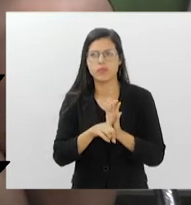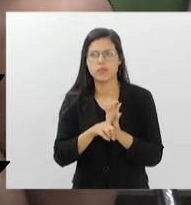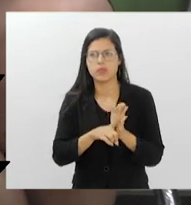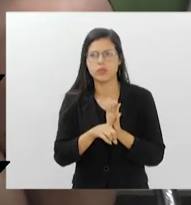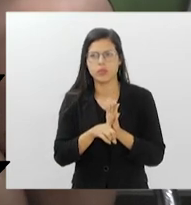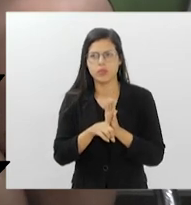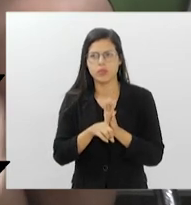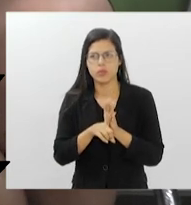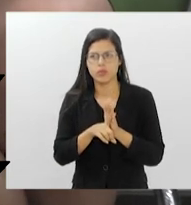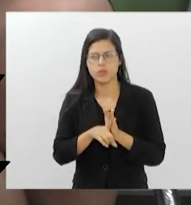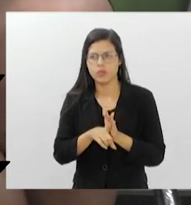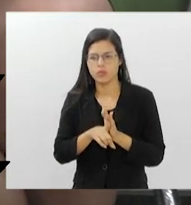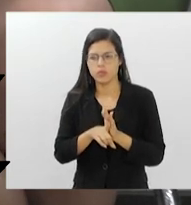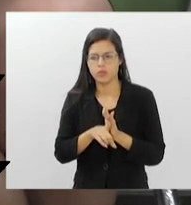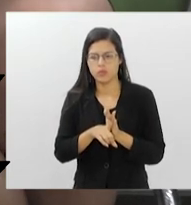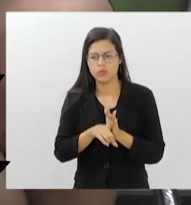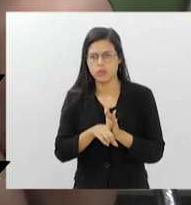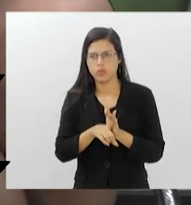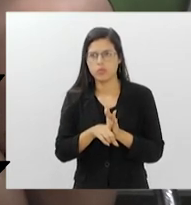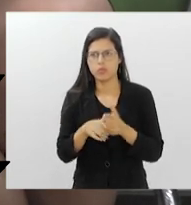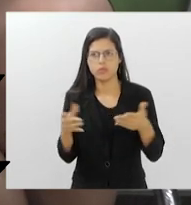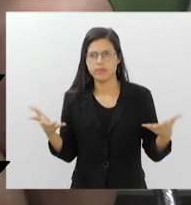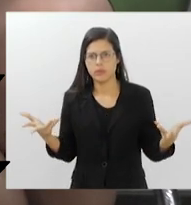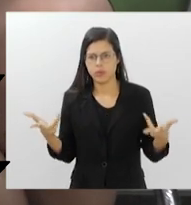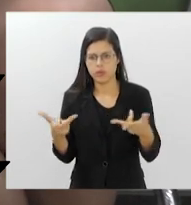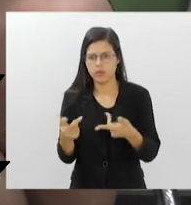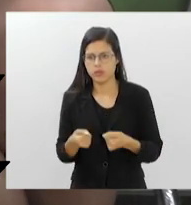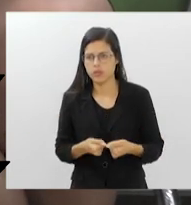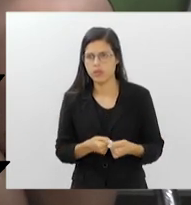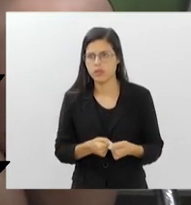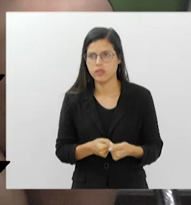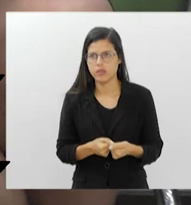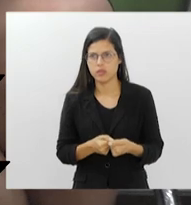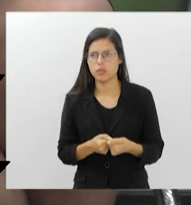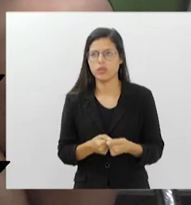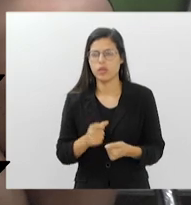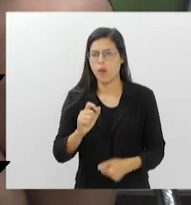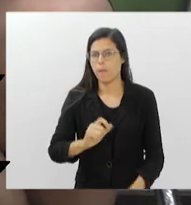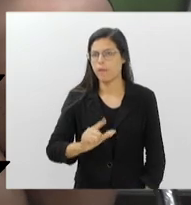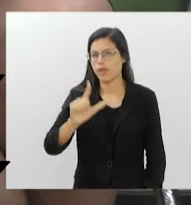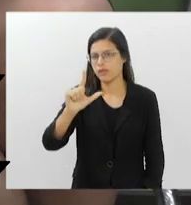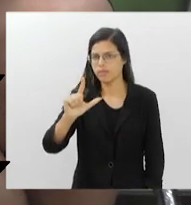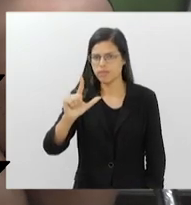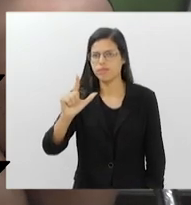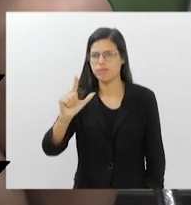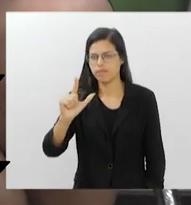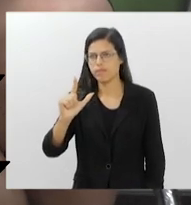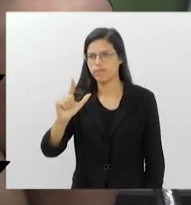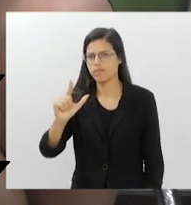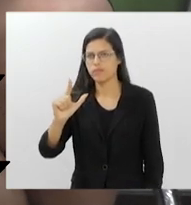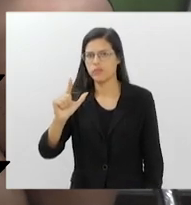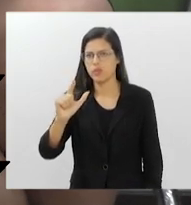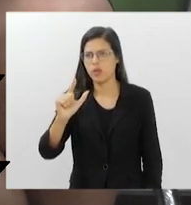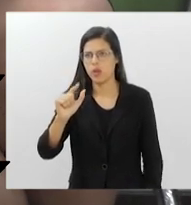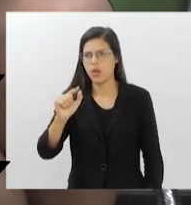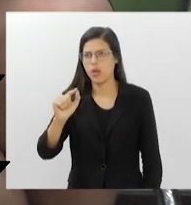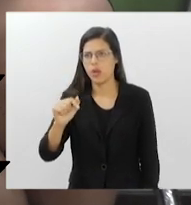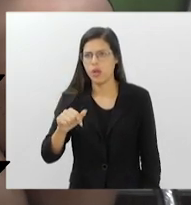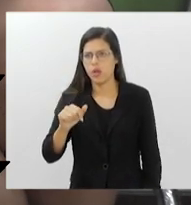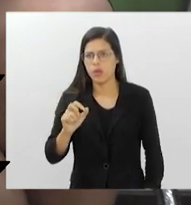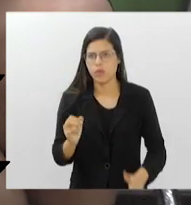existentes de grande qualidade aumentar a alíquota dos